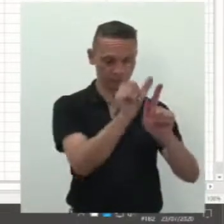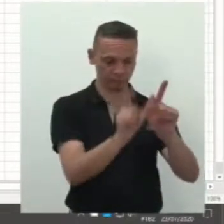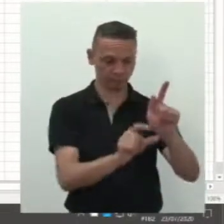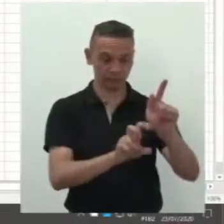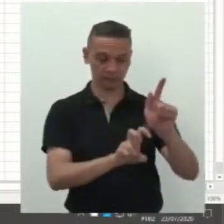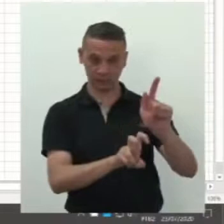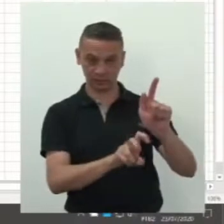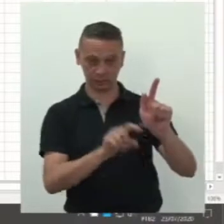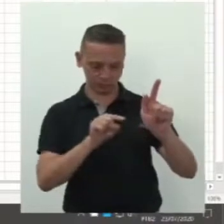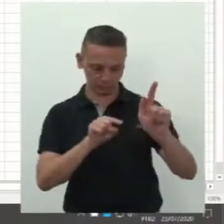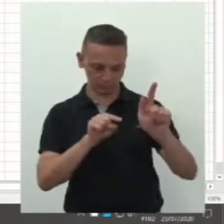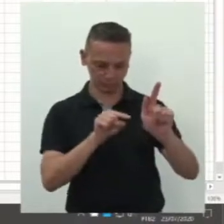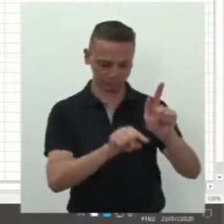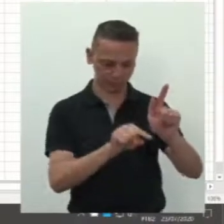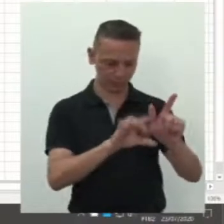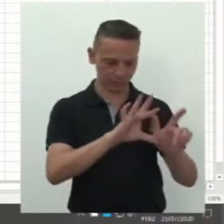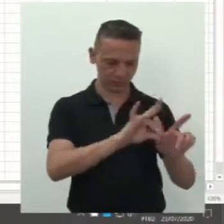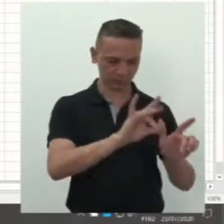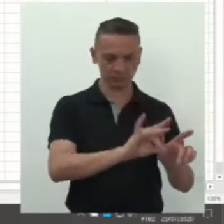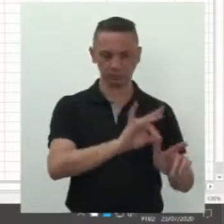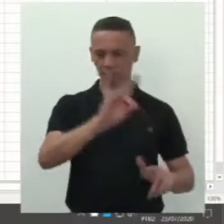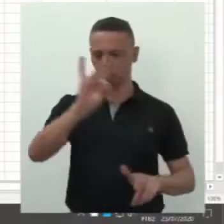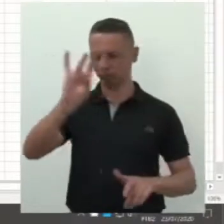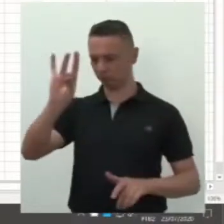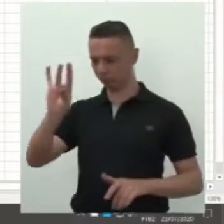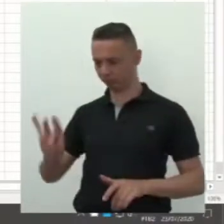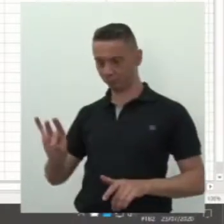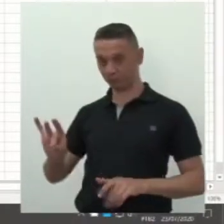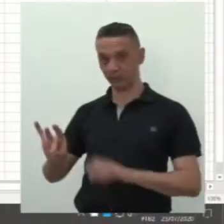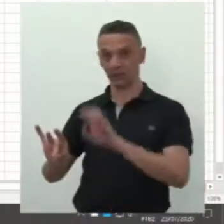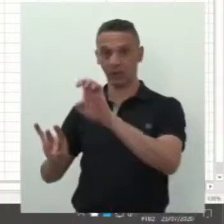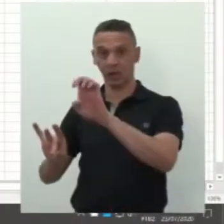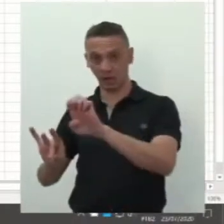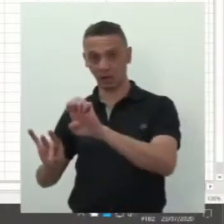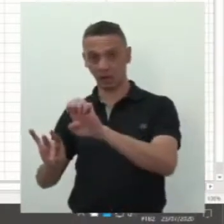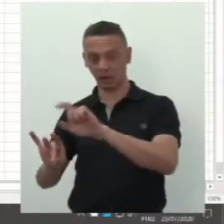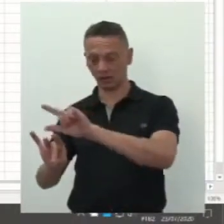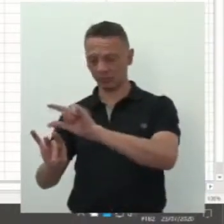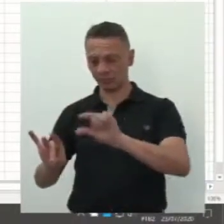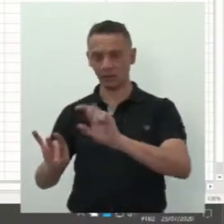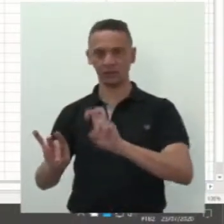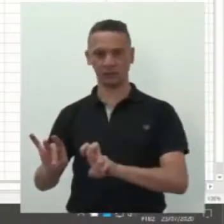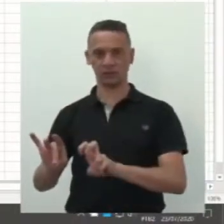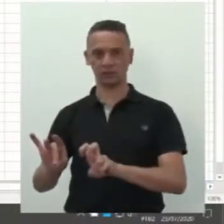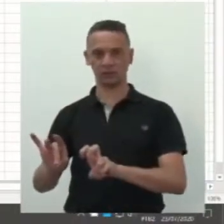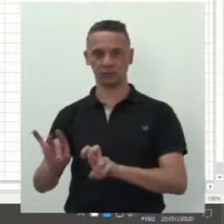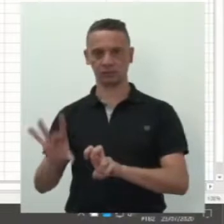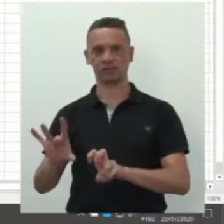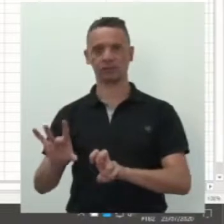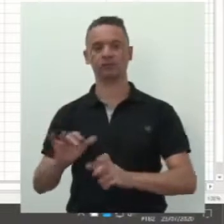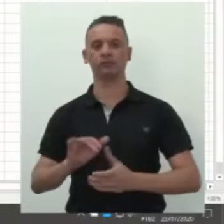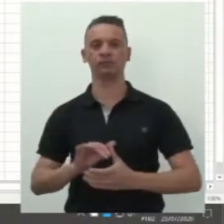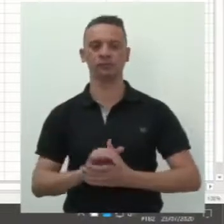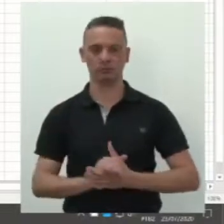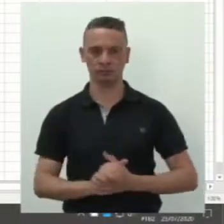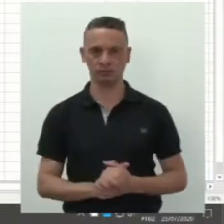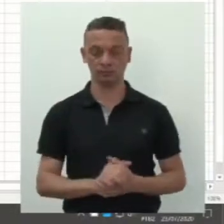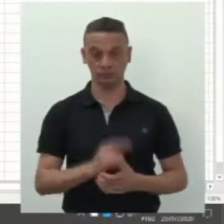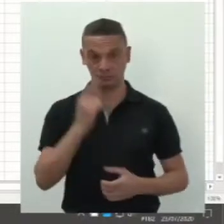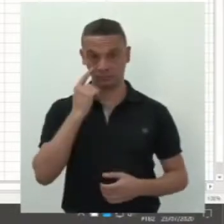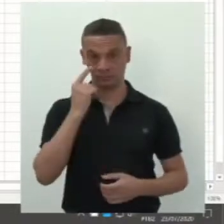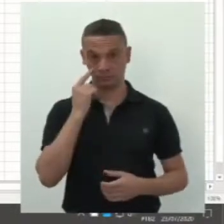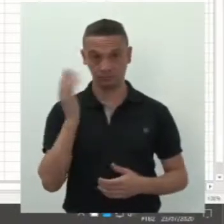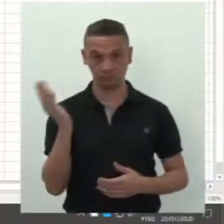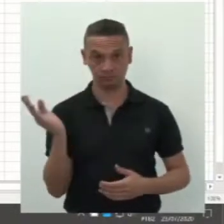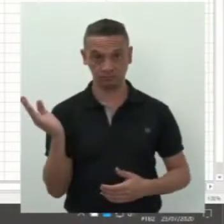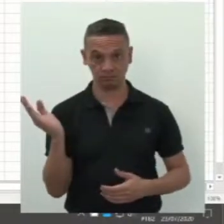5. Então eu vou escolher para colar na coluna E, linha 5. Venho aqui na coluna E, linha 5,